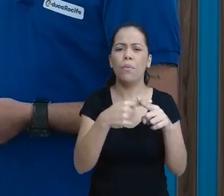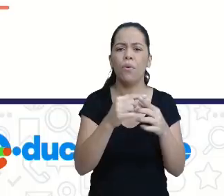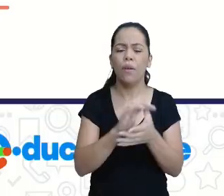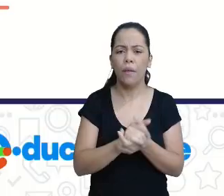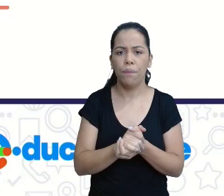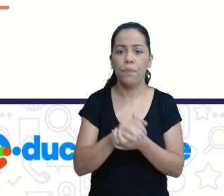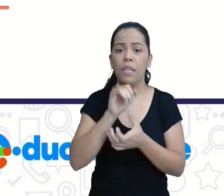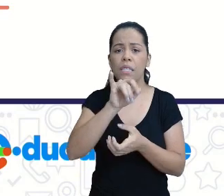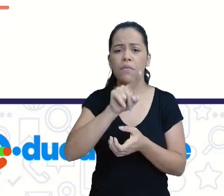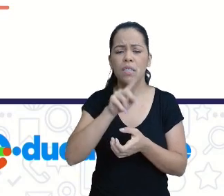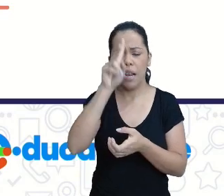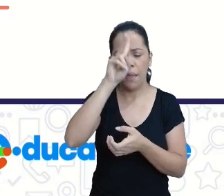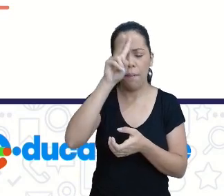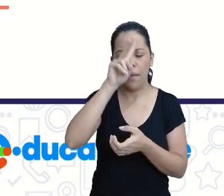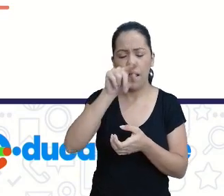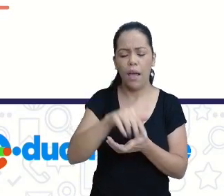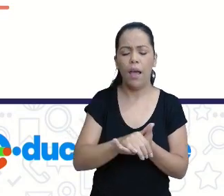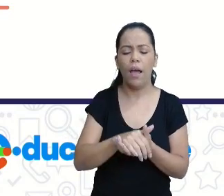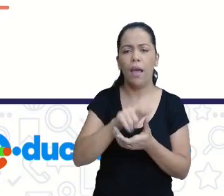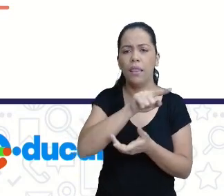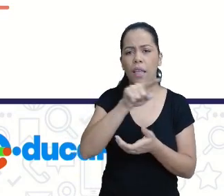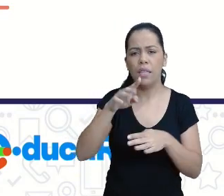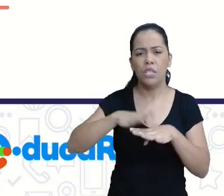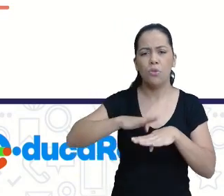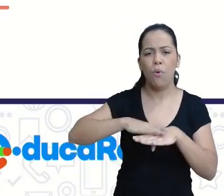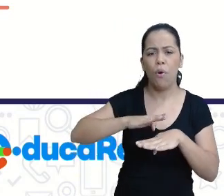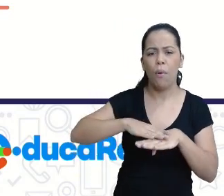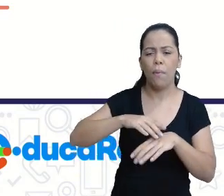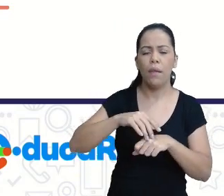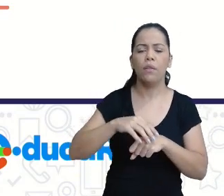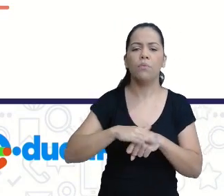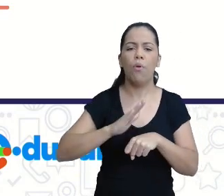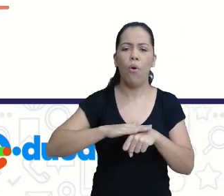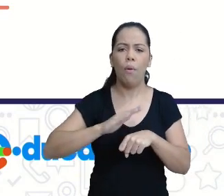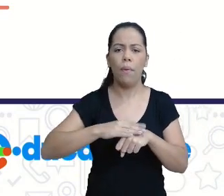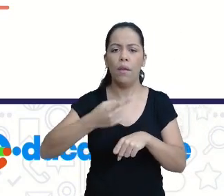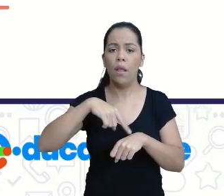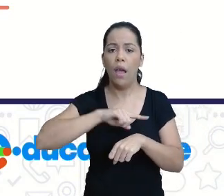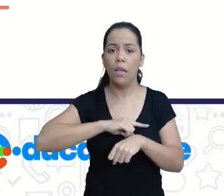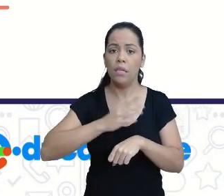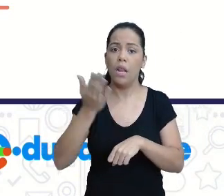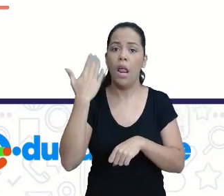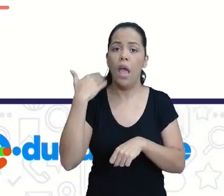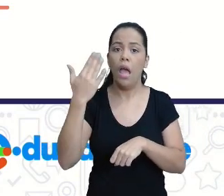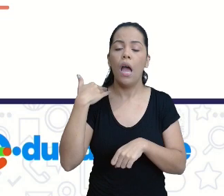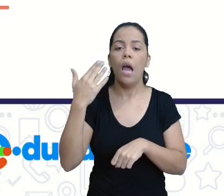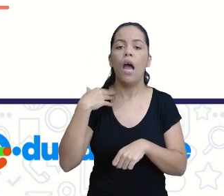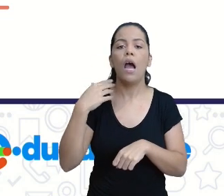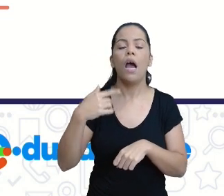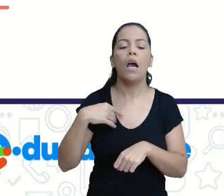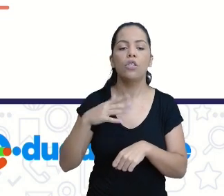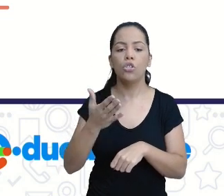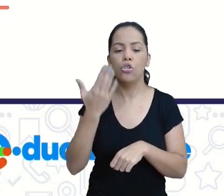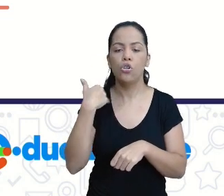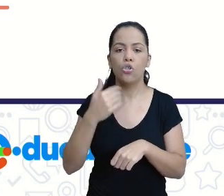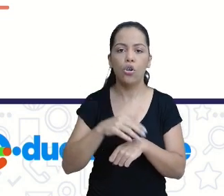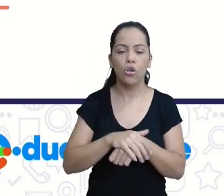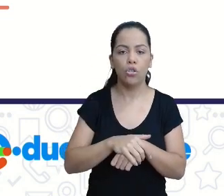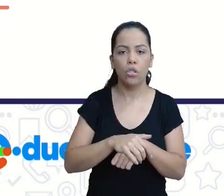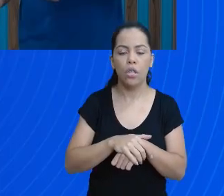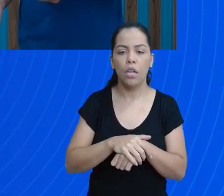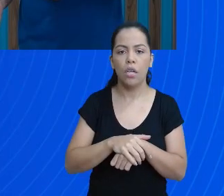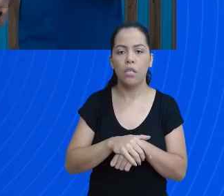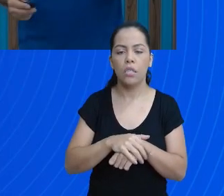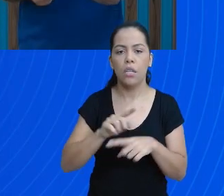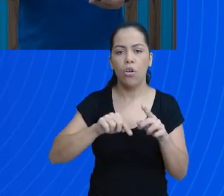lembrar dessas situações aí, a gente lá através das plataformas de comunicação, a gente vai também, numa